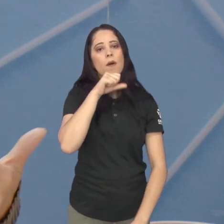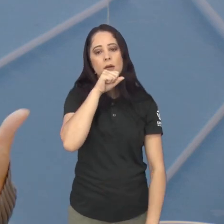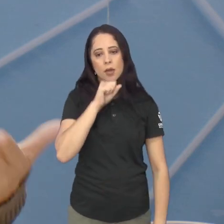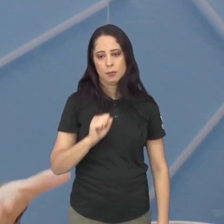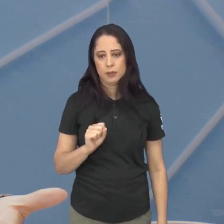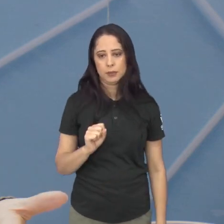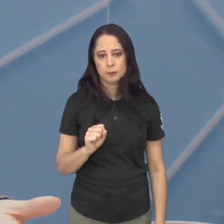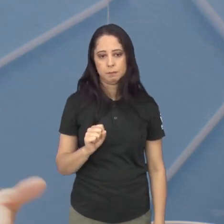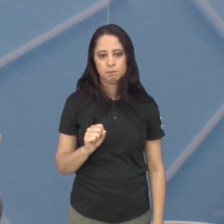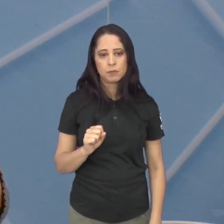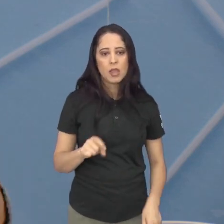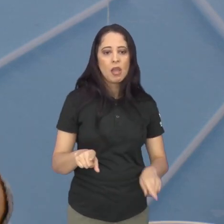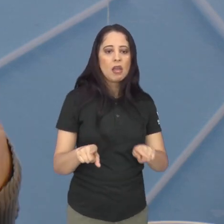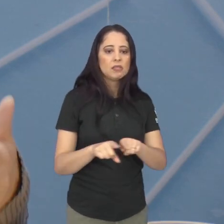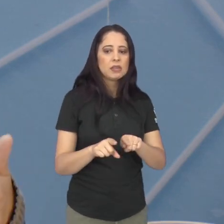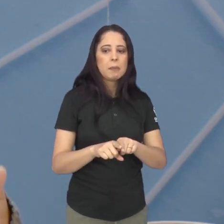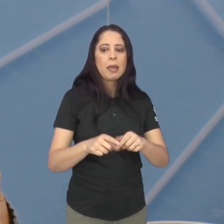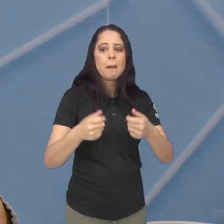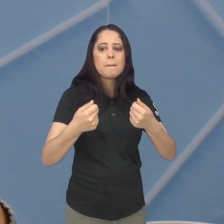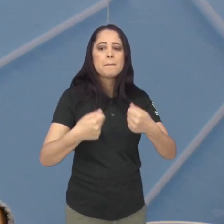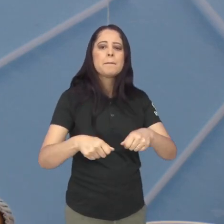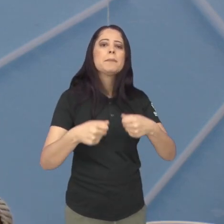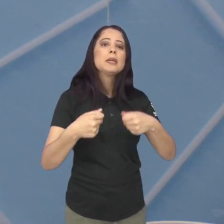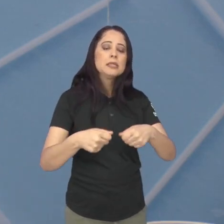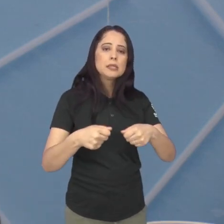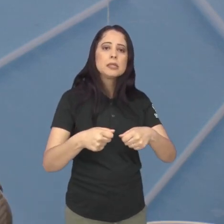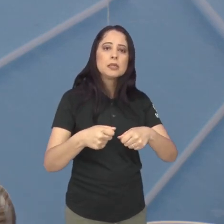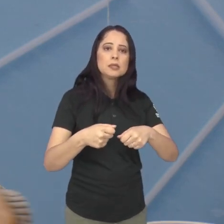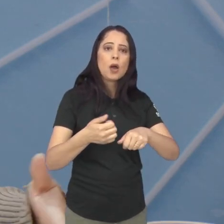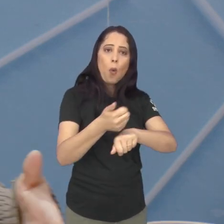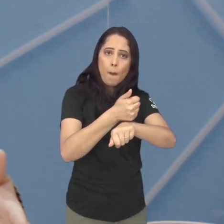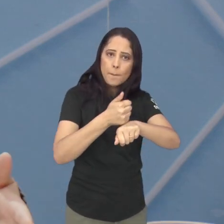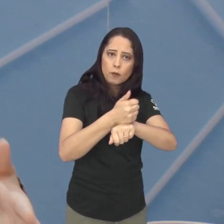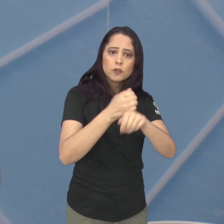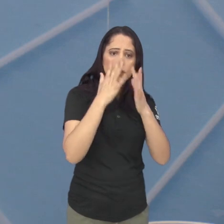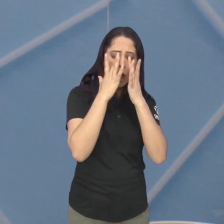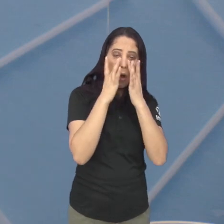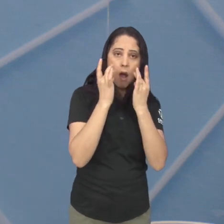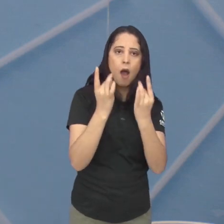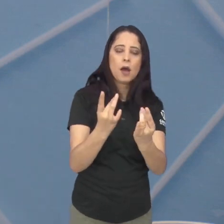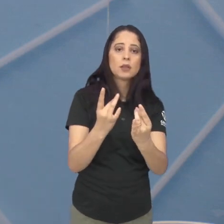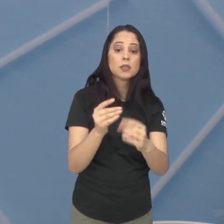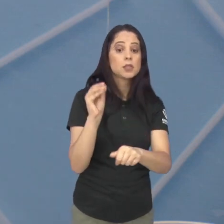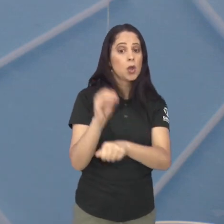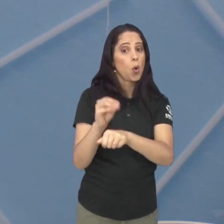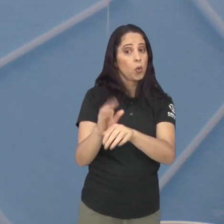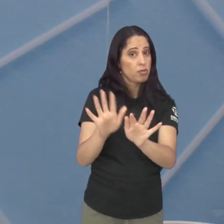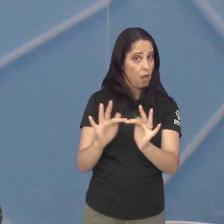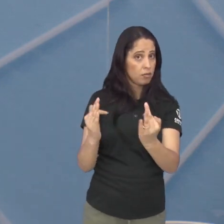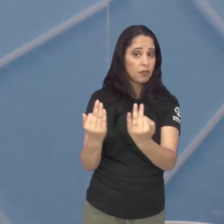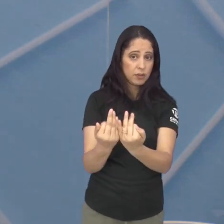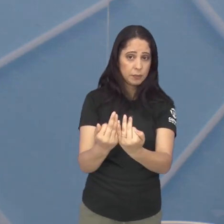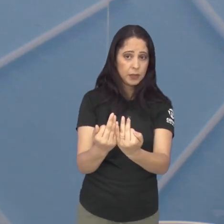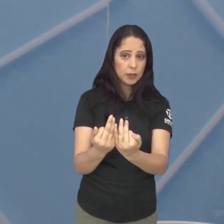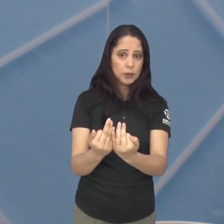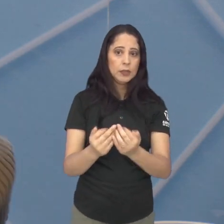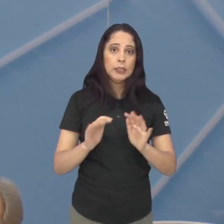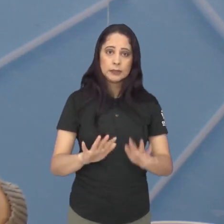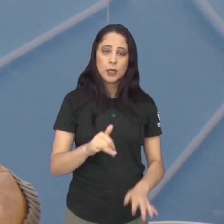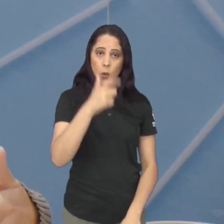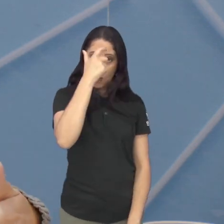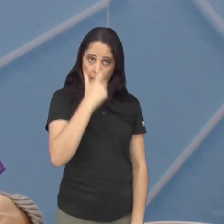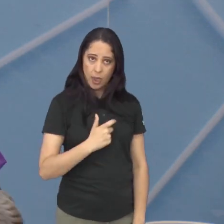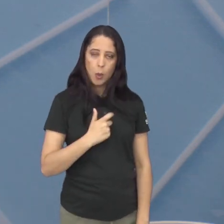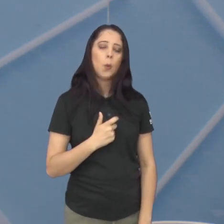dos profissionais, né? Esses profissionais precisam estar atentos à família como um todo, porque toda essa família precisa de um apoio. Então, quando eu faço